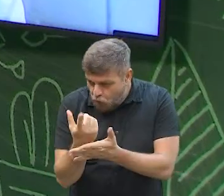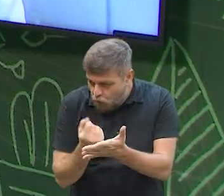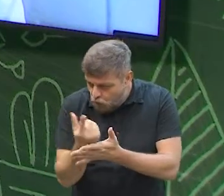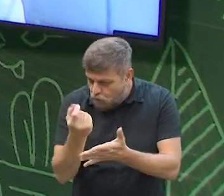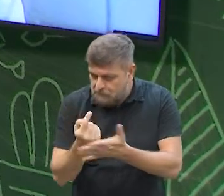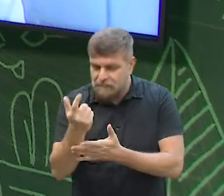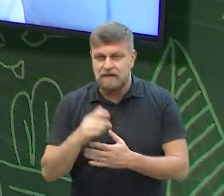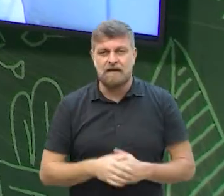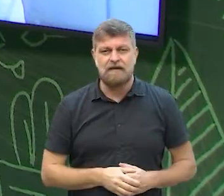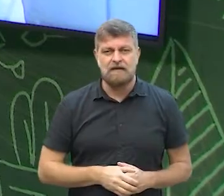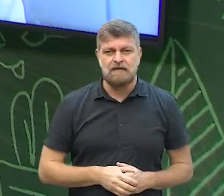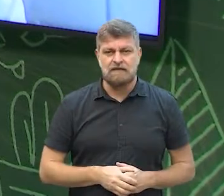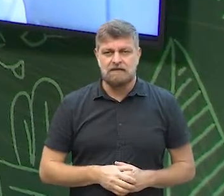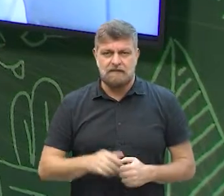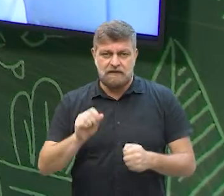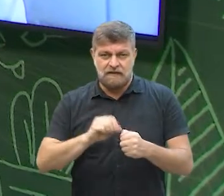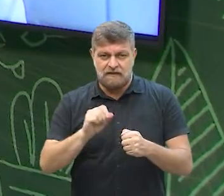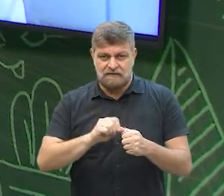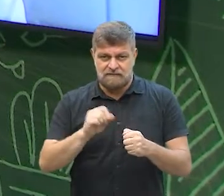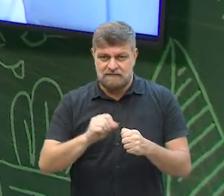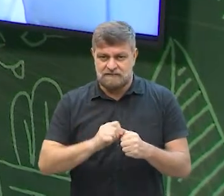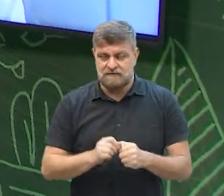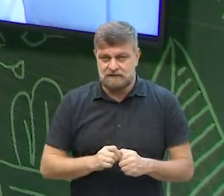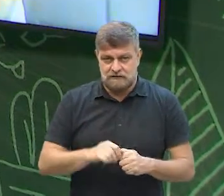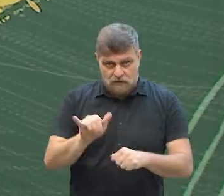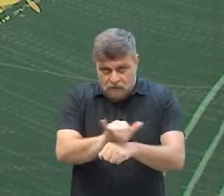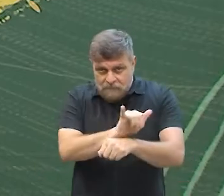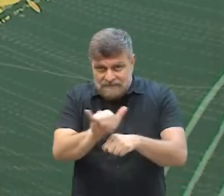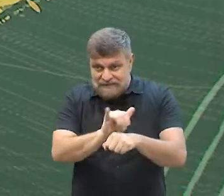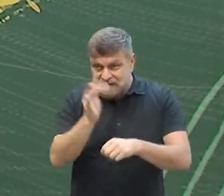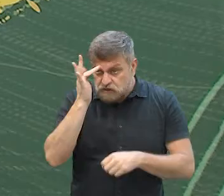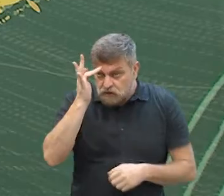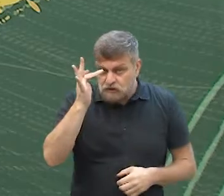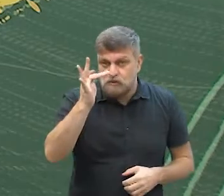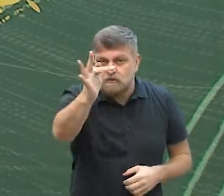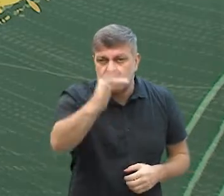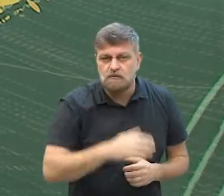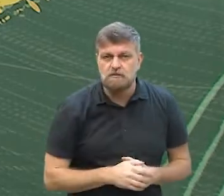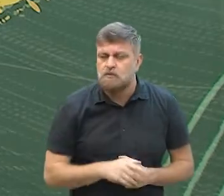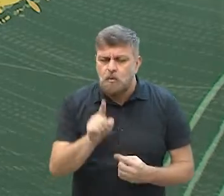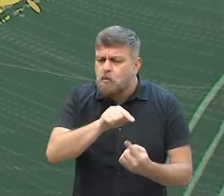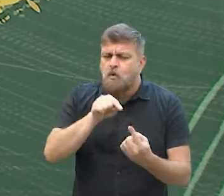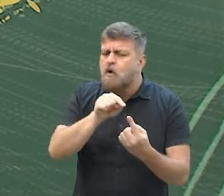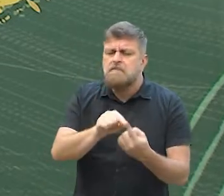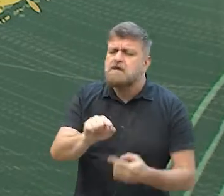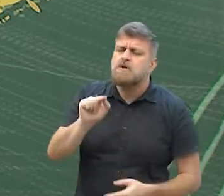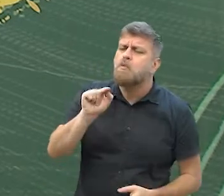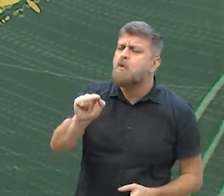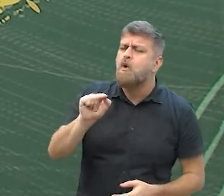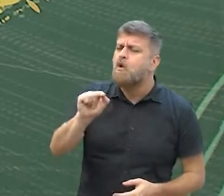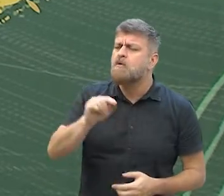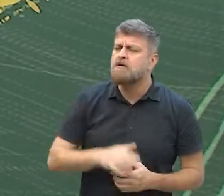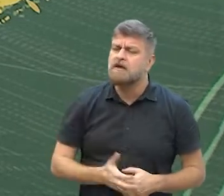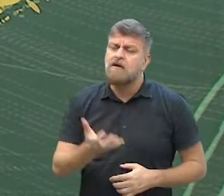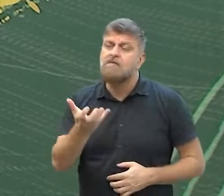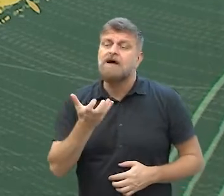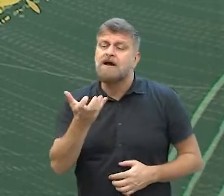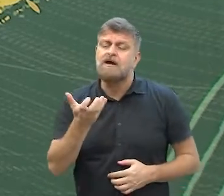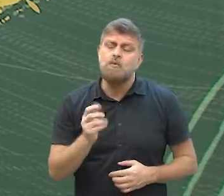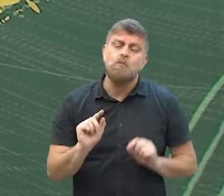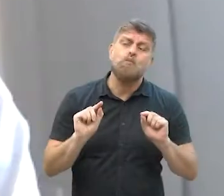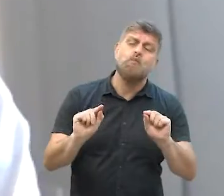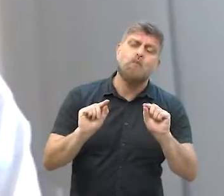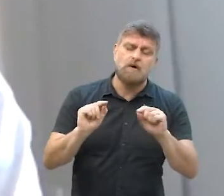de repente, se torne uma boa opção futuramente? O que vocês estão pensando? O que vocês pretendem? Onde vocês querem chegar?